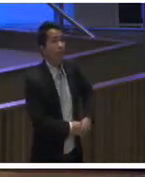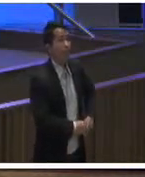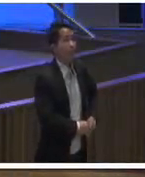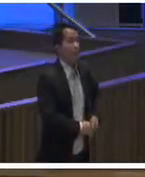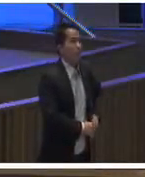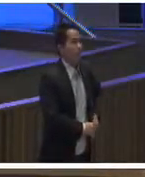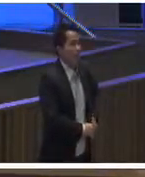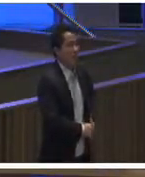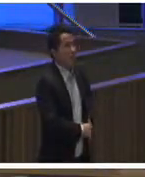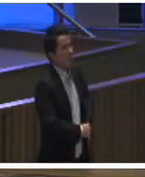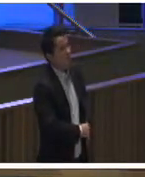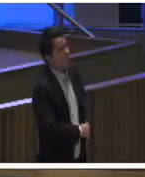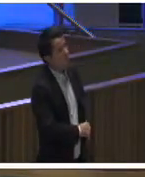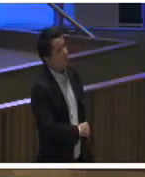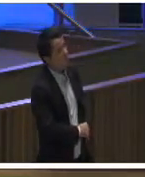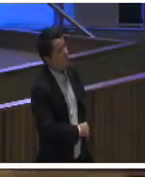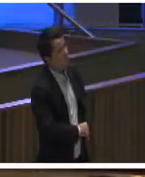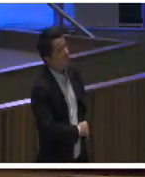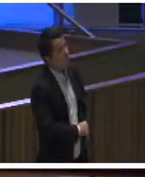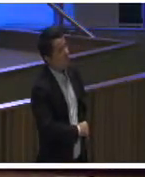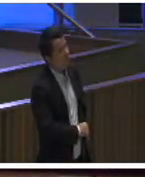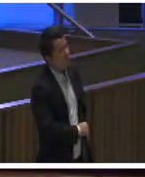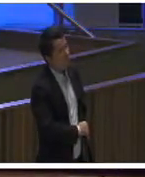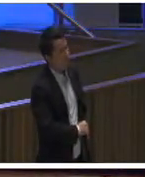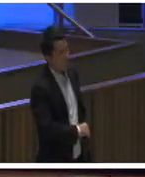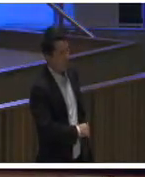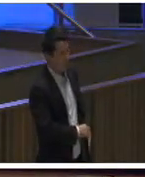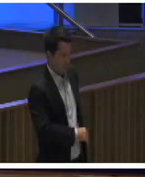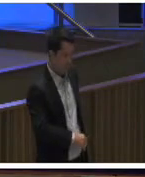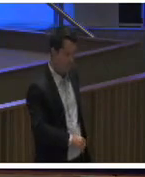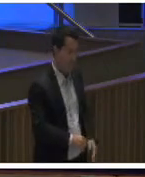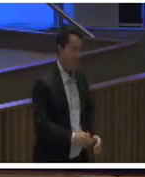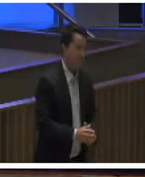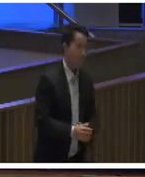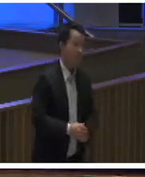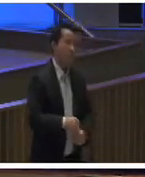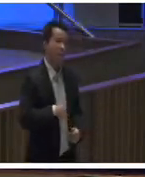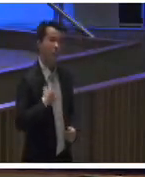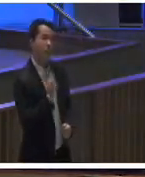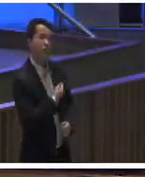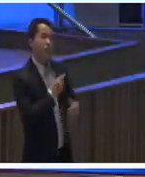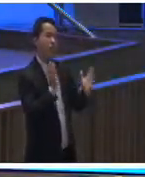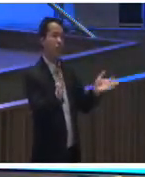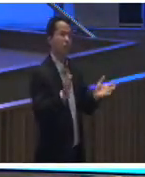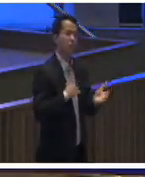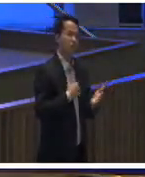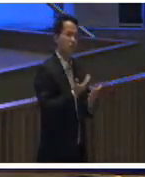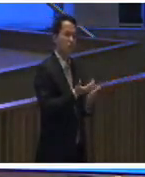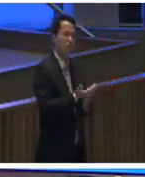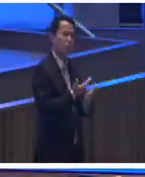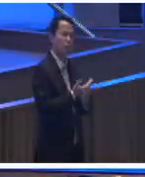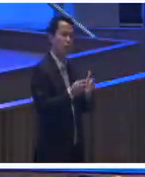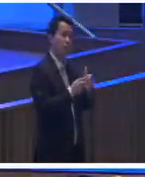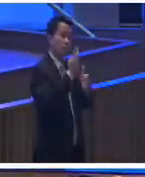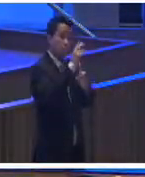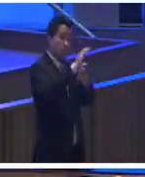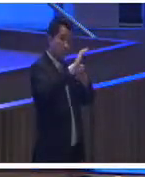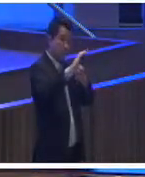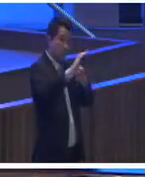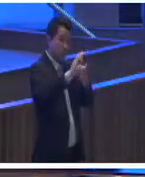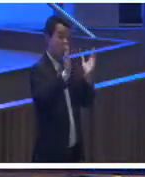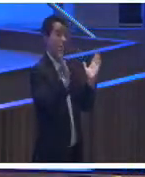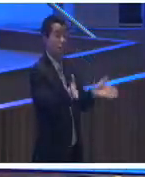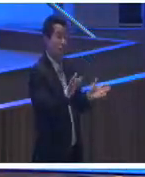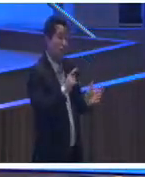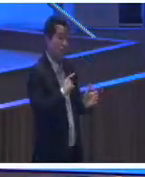Nós temos estudado o livro de 2 Coríntios, chegamos no capítulo 10 e hoje pela manhã já